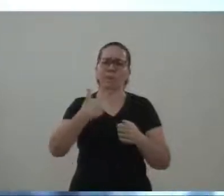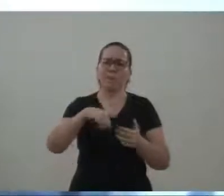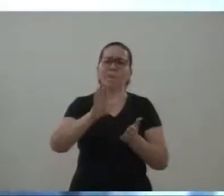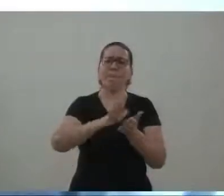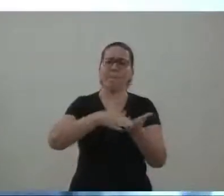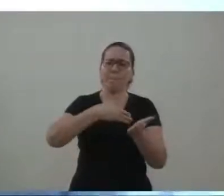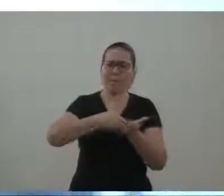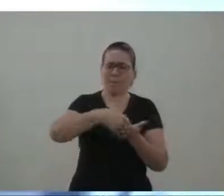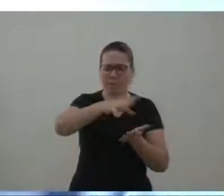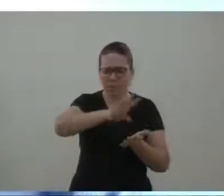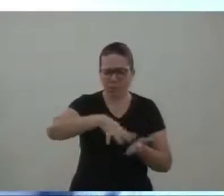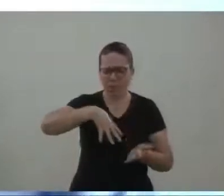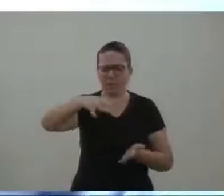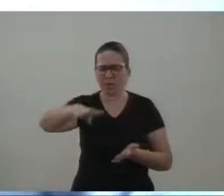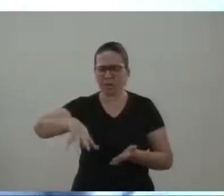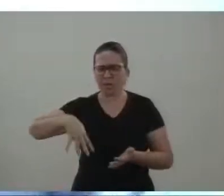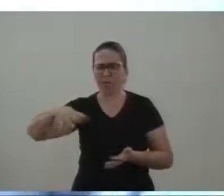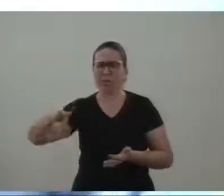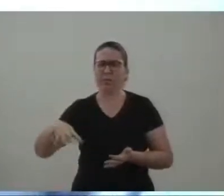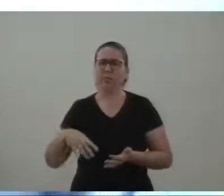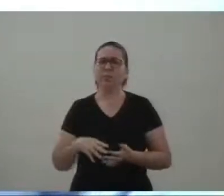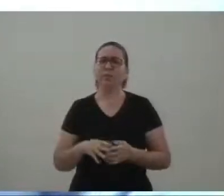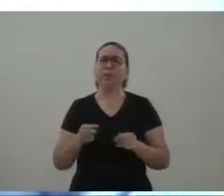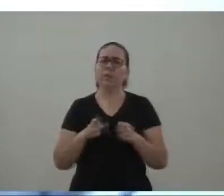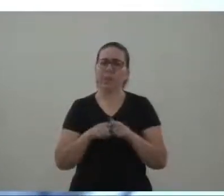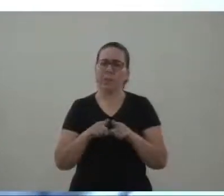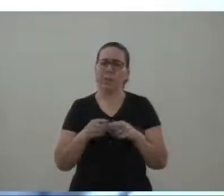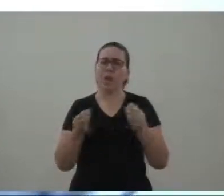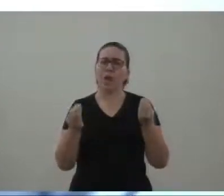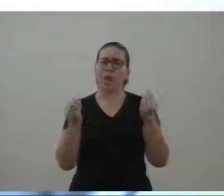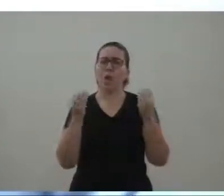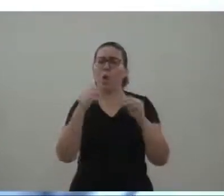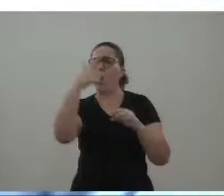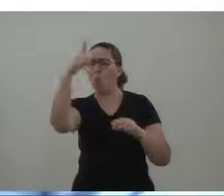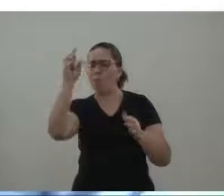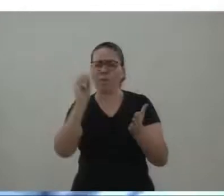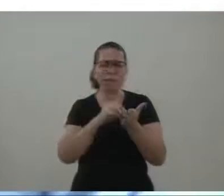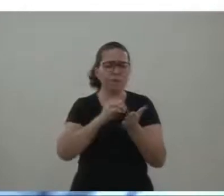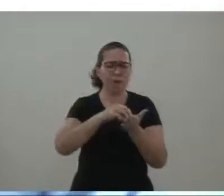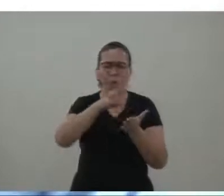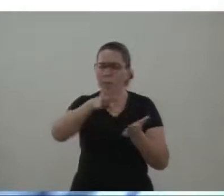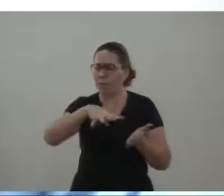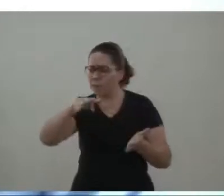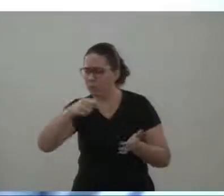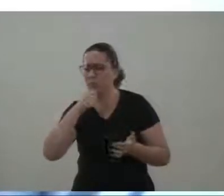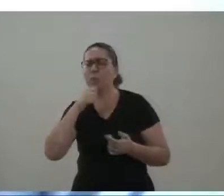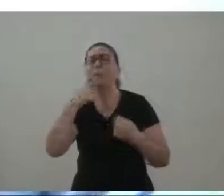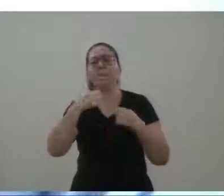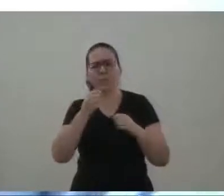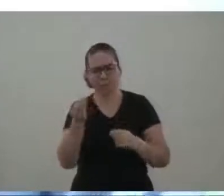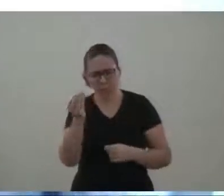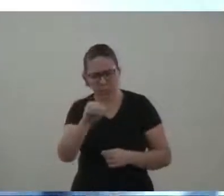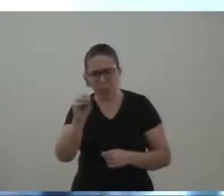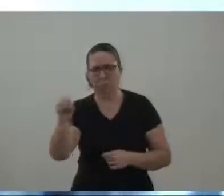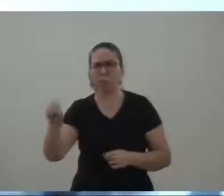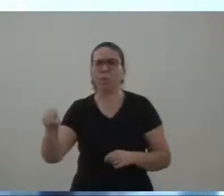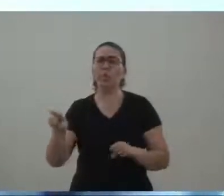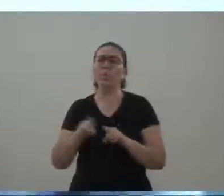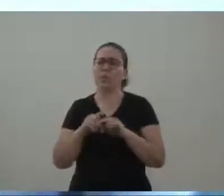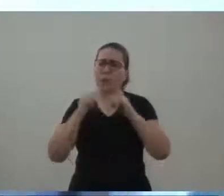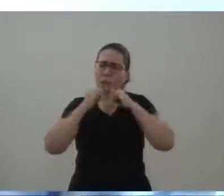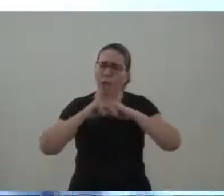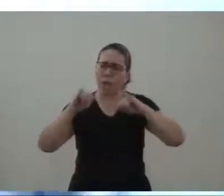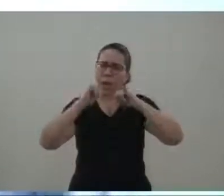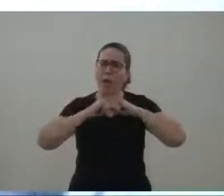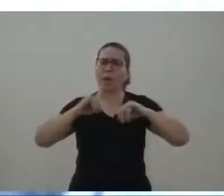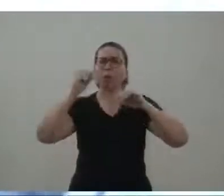faixas desgastadas, de implantação de novas faixas em outros pontos que é necessário, e de uma ampla campanha de